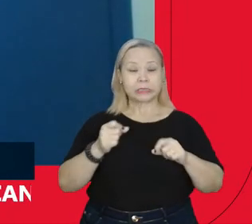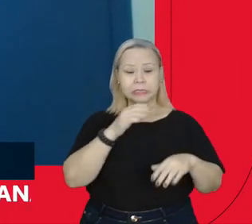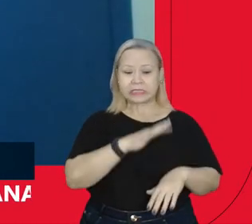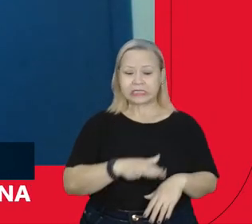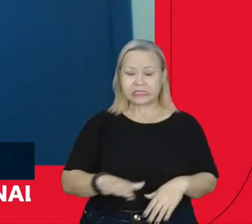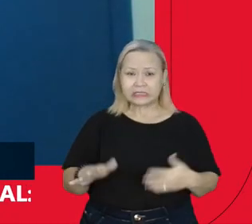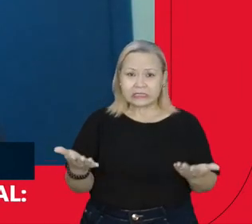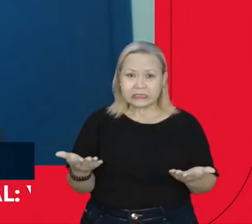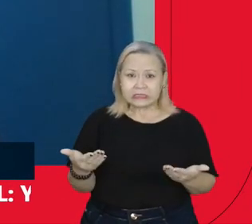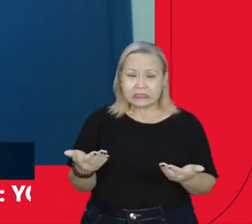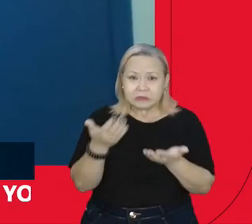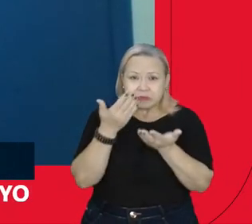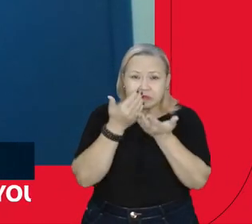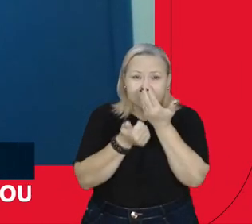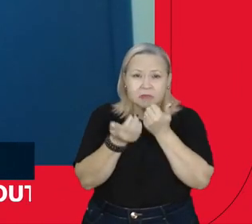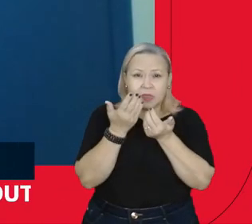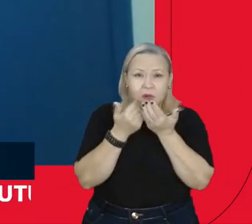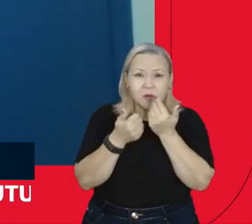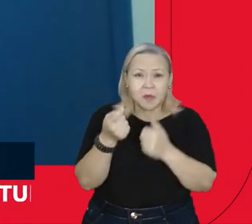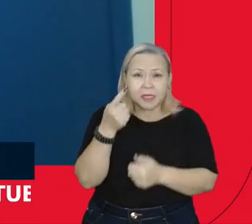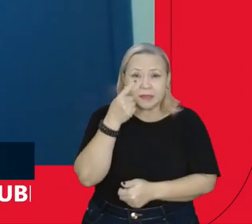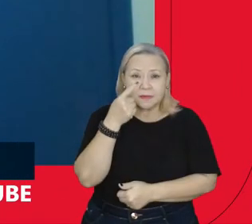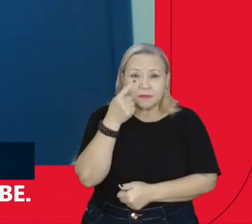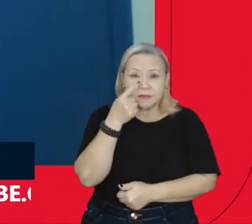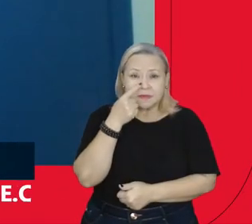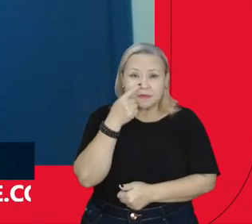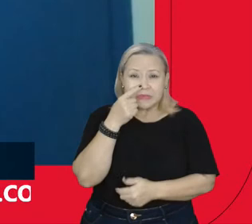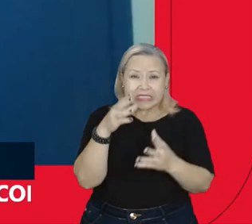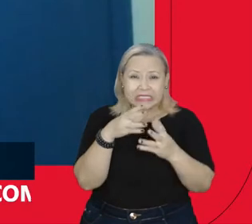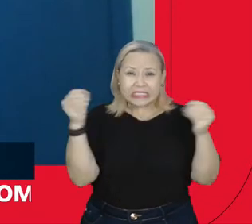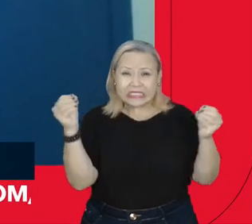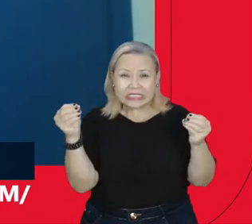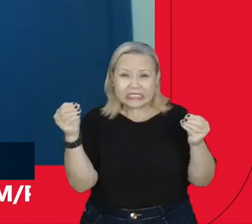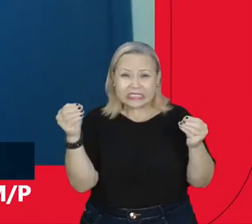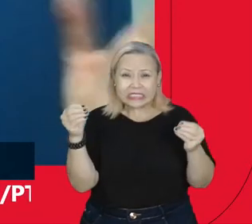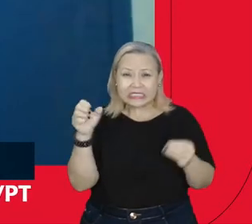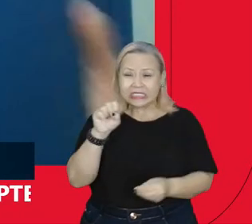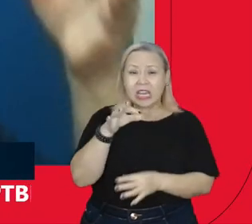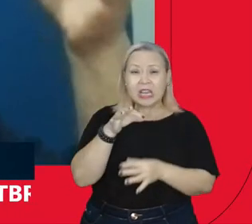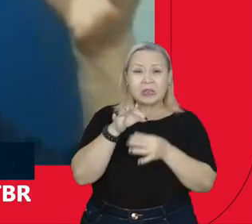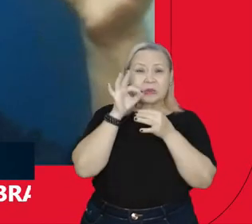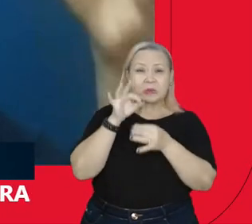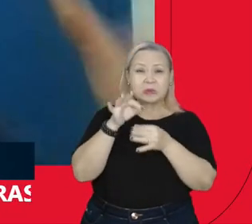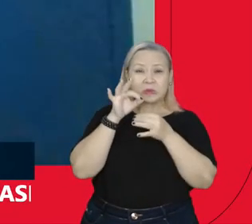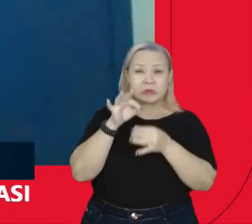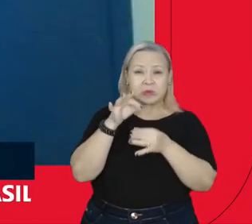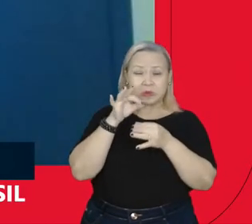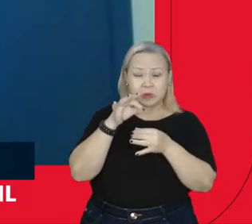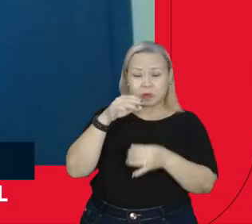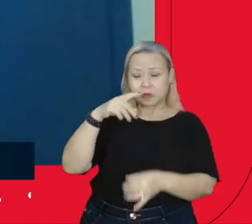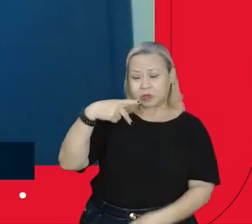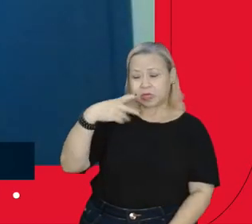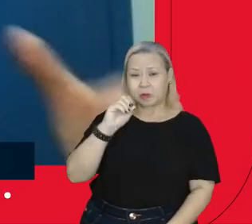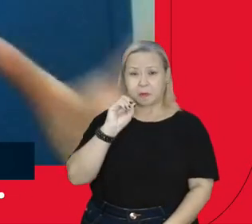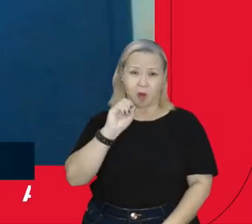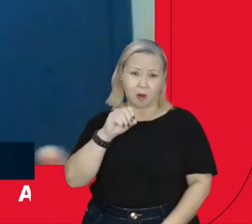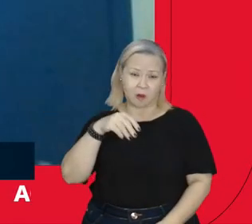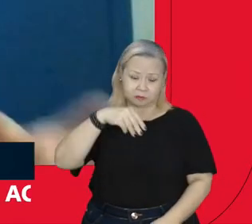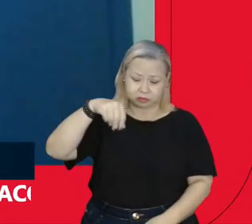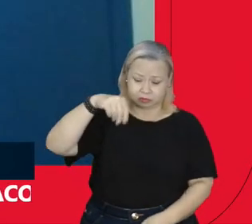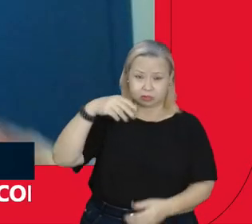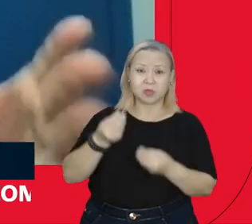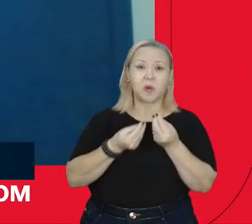estão comendo biscoito seco com suco de pozinho. Né? Não, nós queremos voltar a ter comida de verdade.